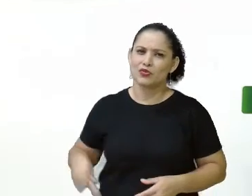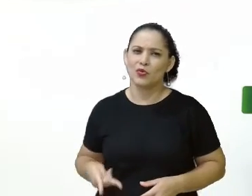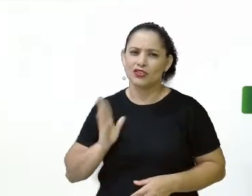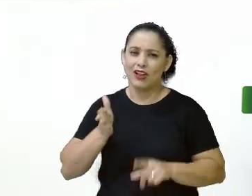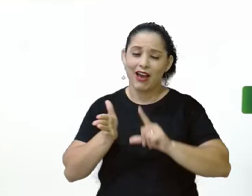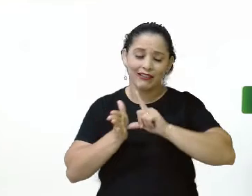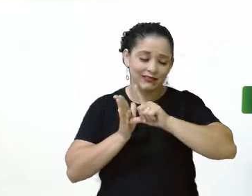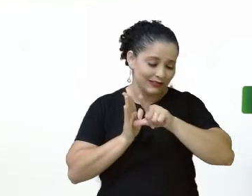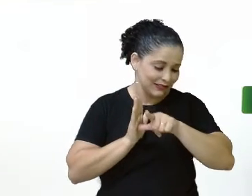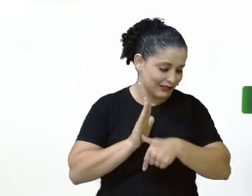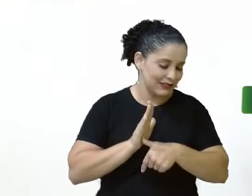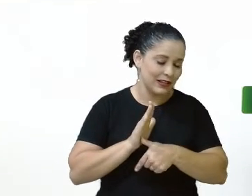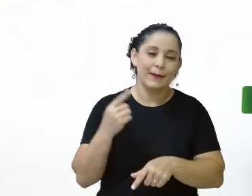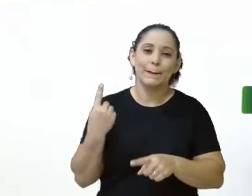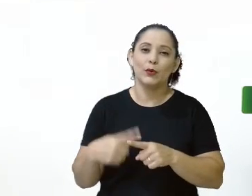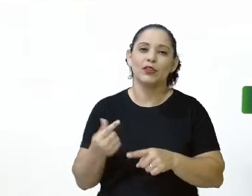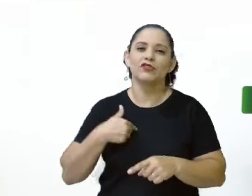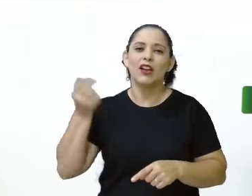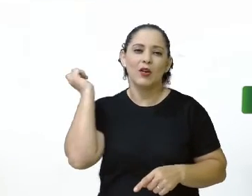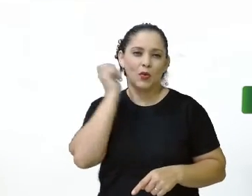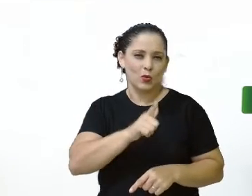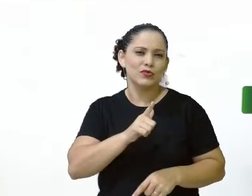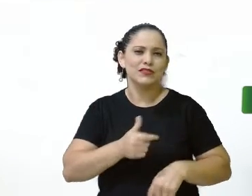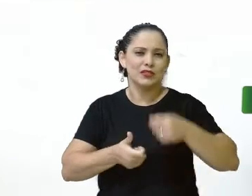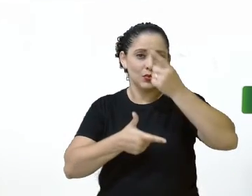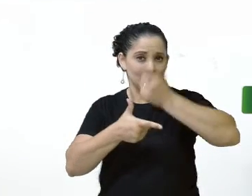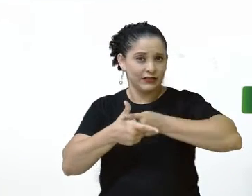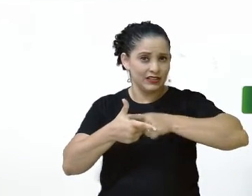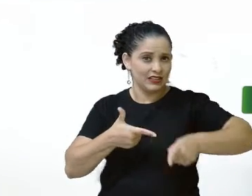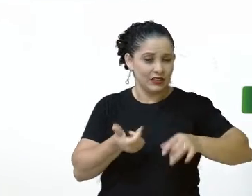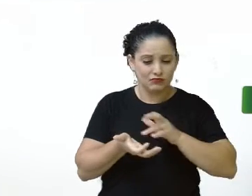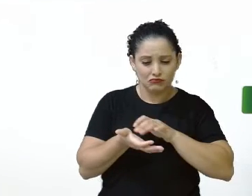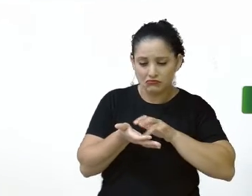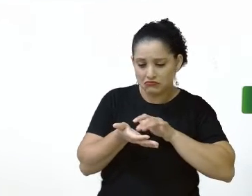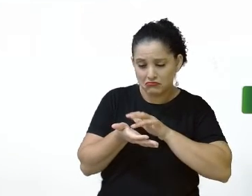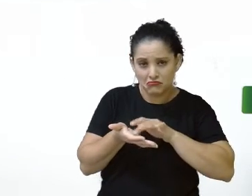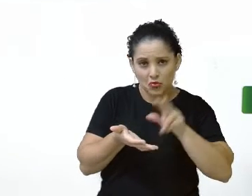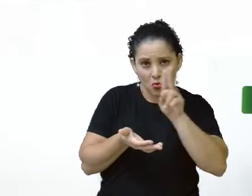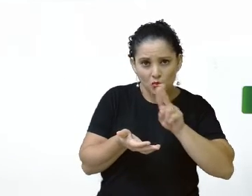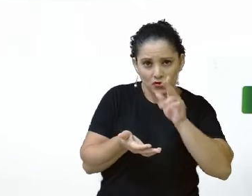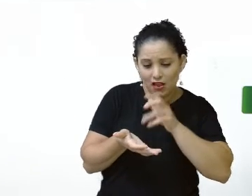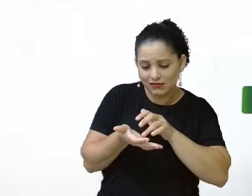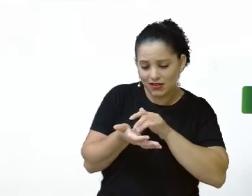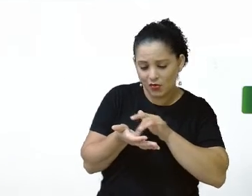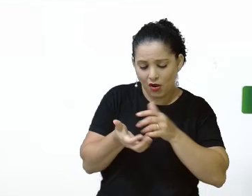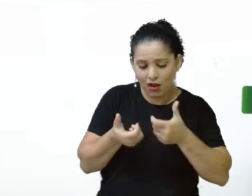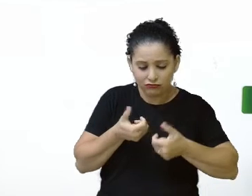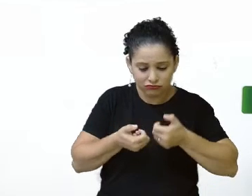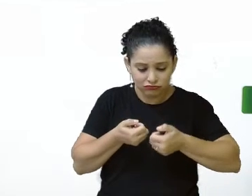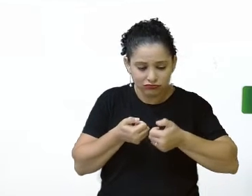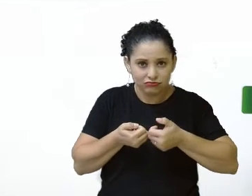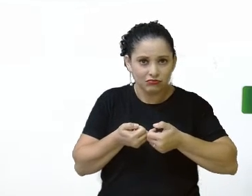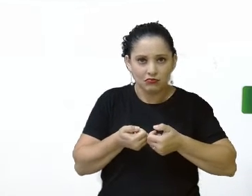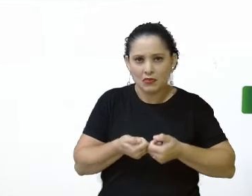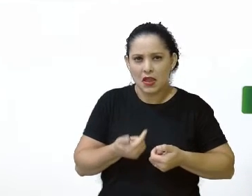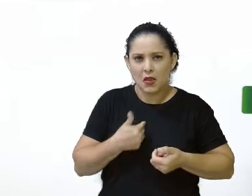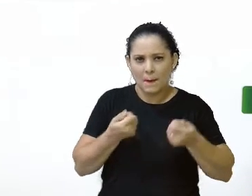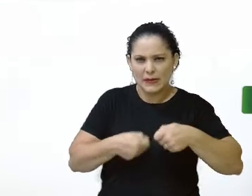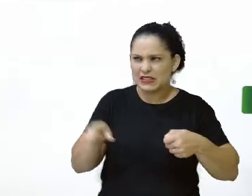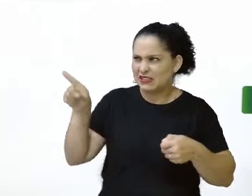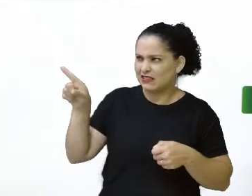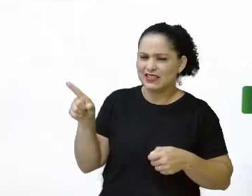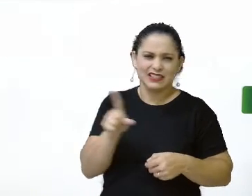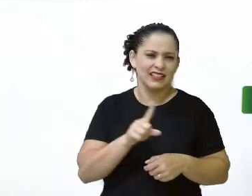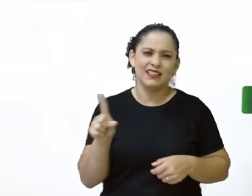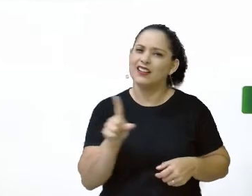atrasada. Por quê? Eu consigo fazer a divisão no meu celular. Eu consigo fazer a divisão sem precisar disso aí que a senhora está